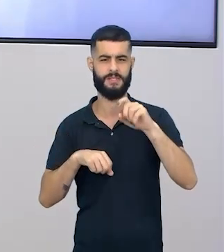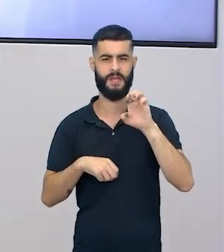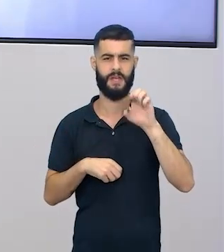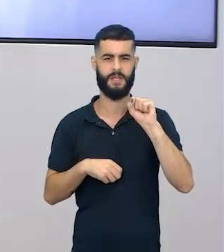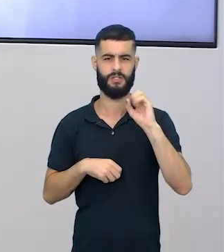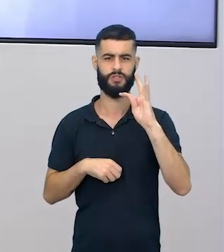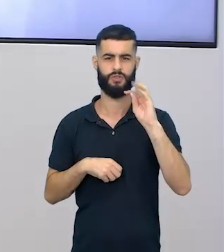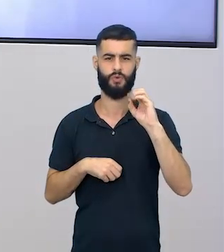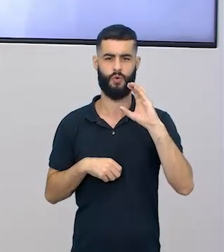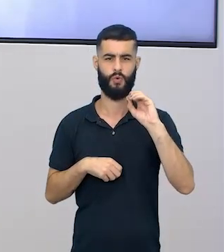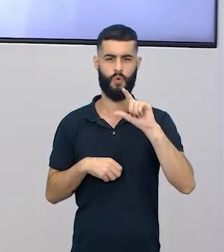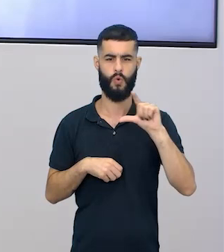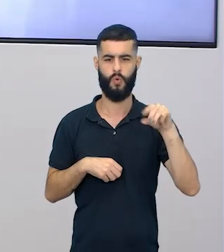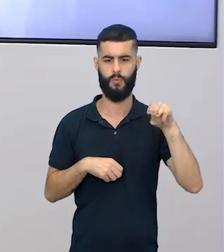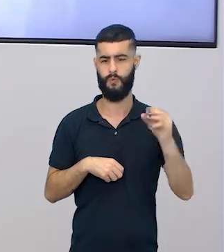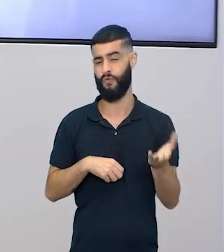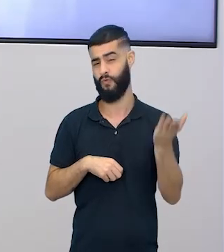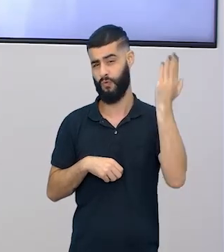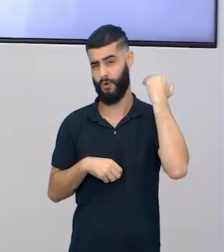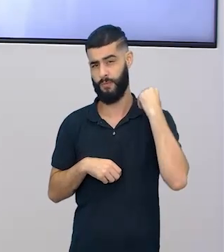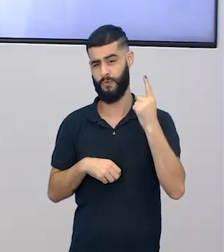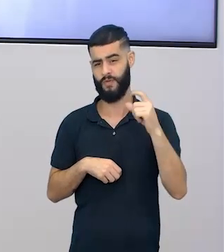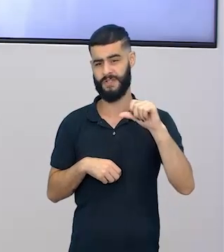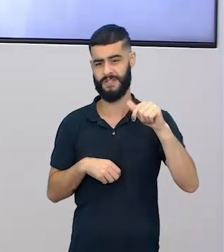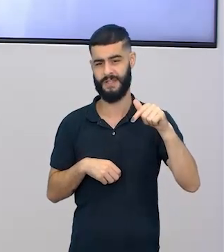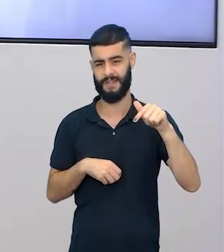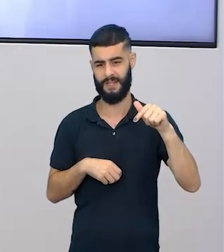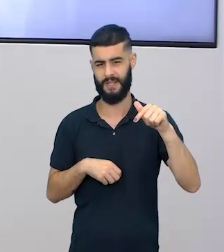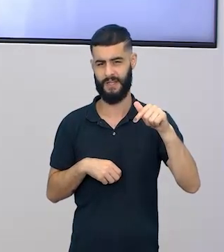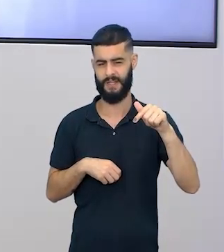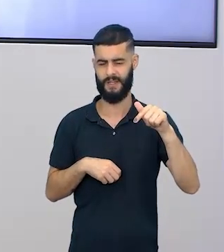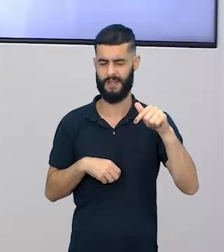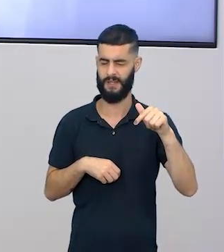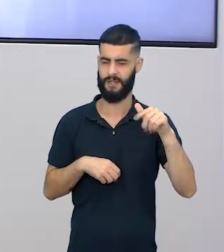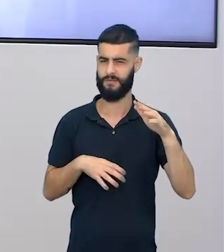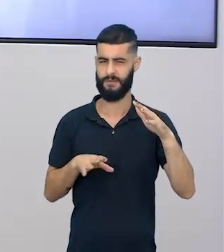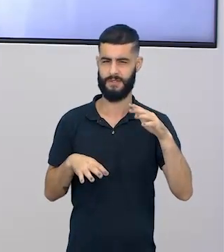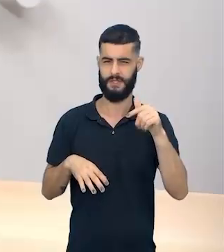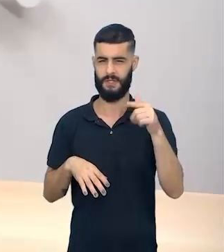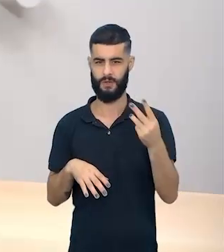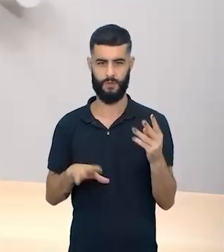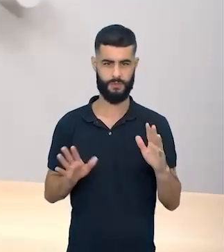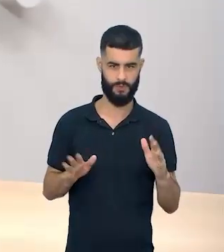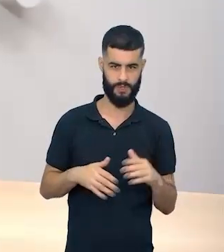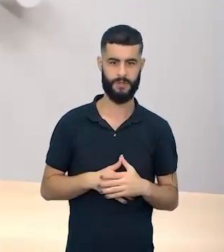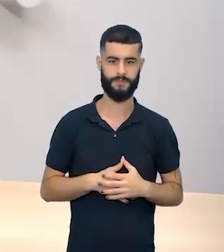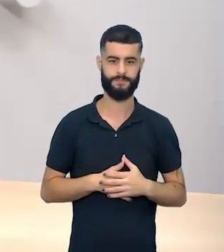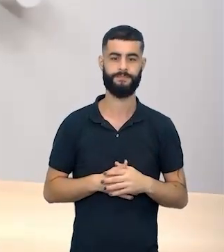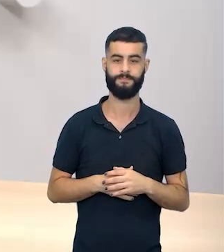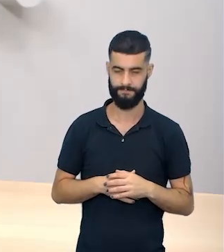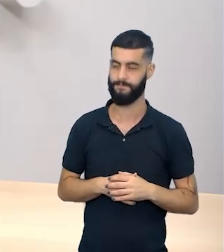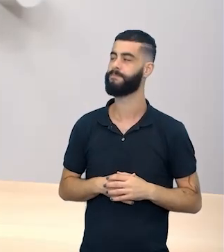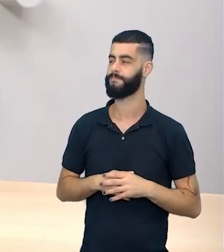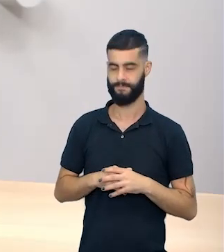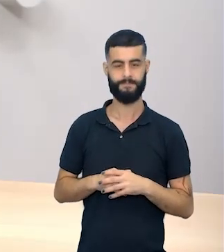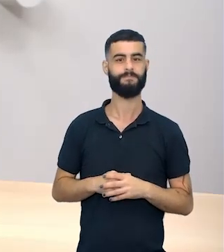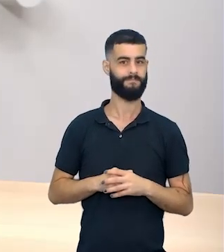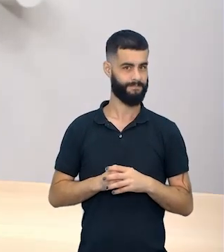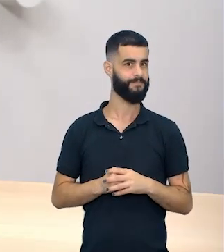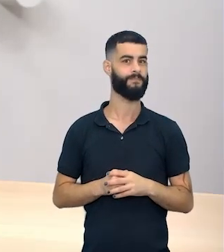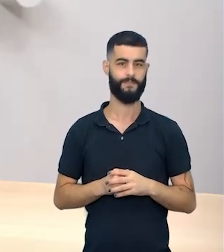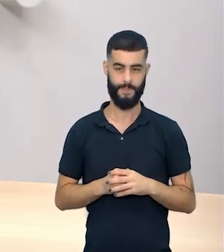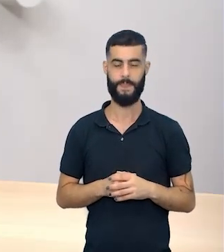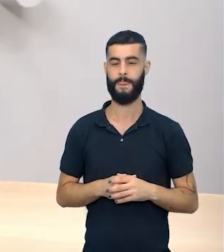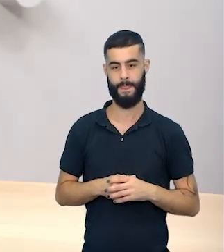de 1970, 72, acho que para ser mais específico, né? Isso mesmo, Ademir. Então,